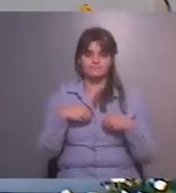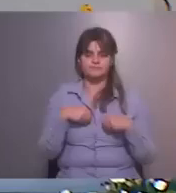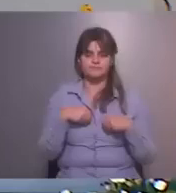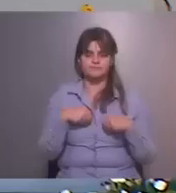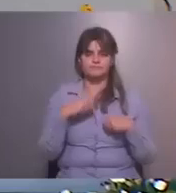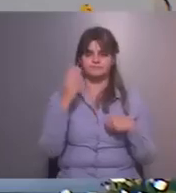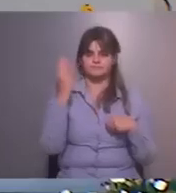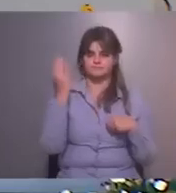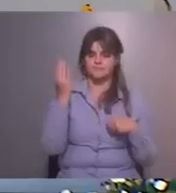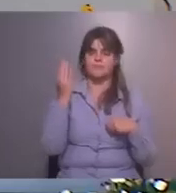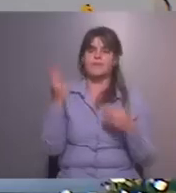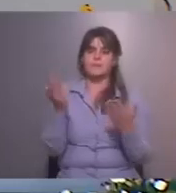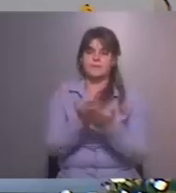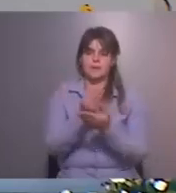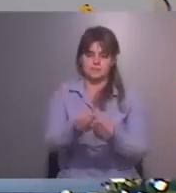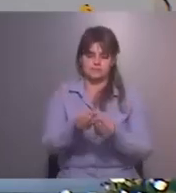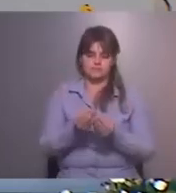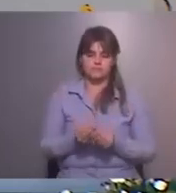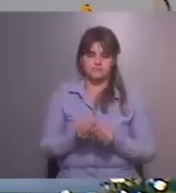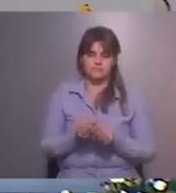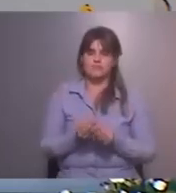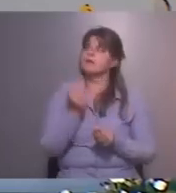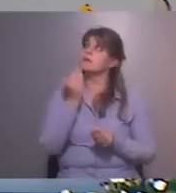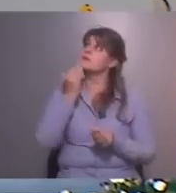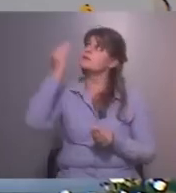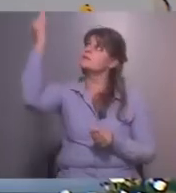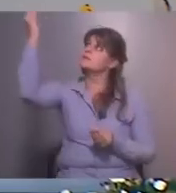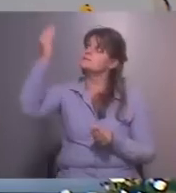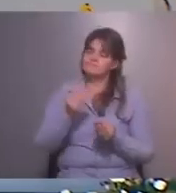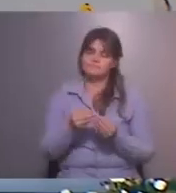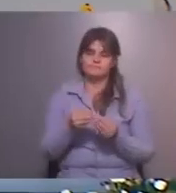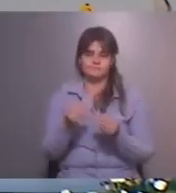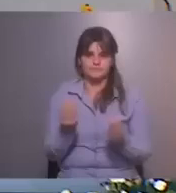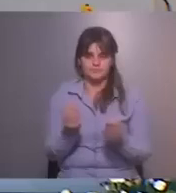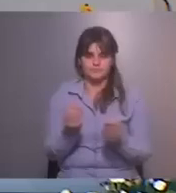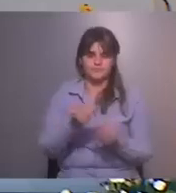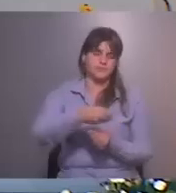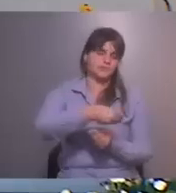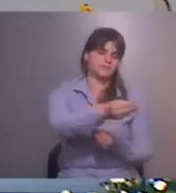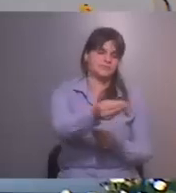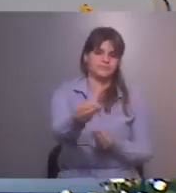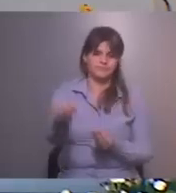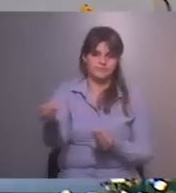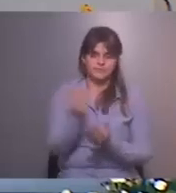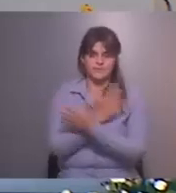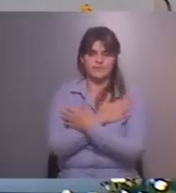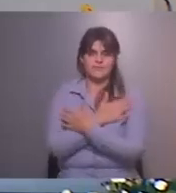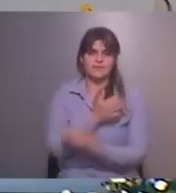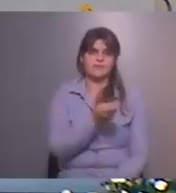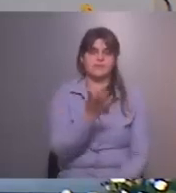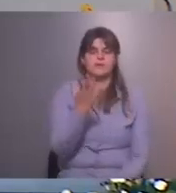morte, tomou o pão e, dando graças, partiu-o e deu aos